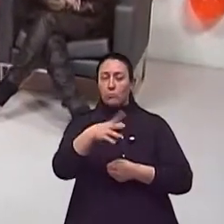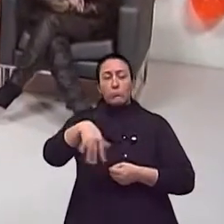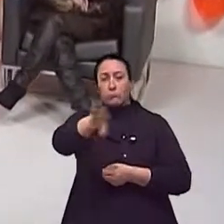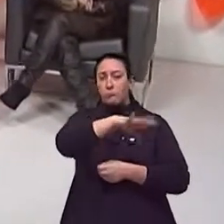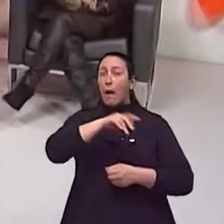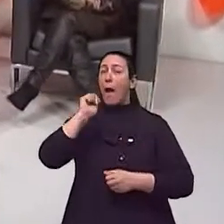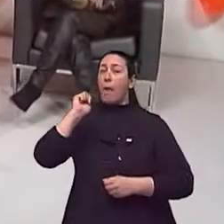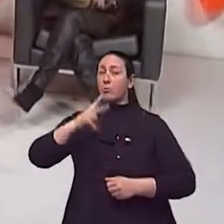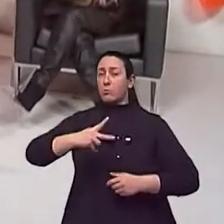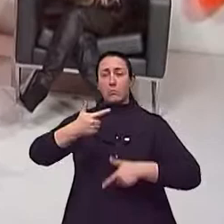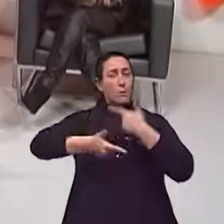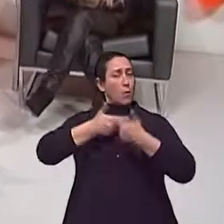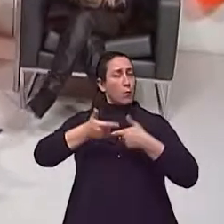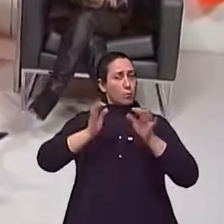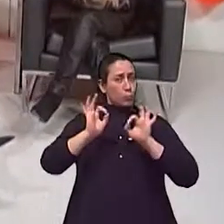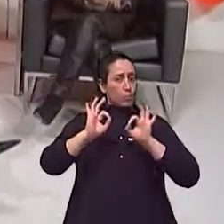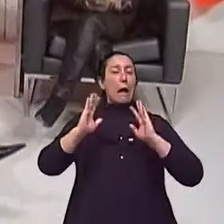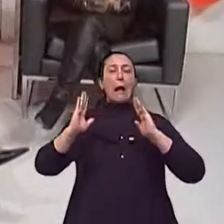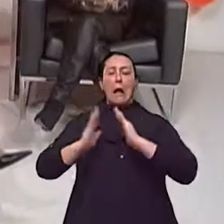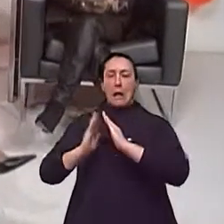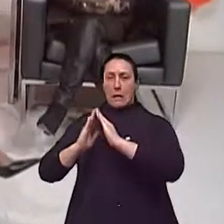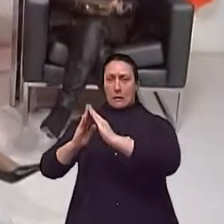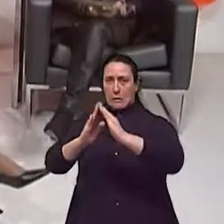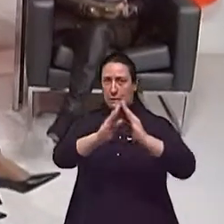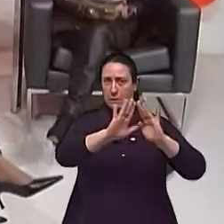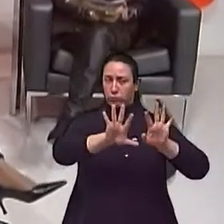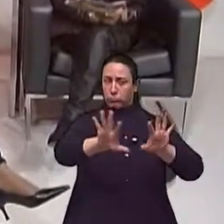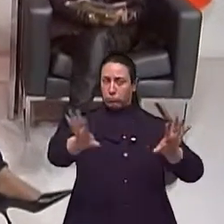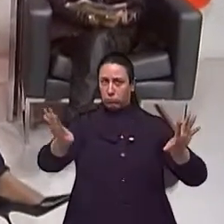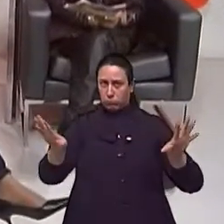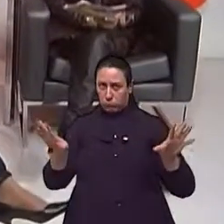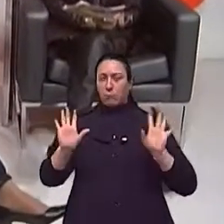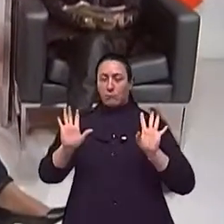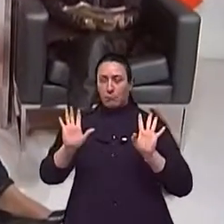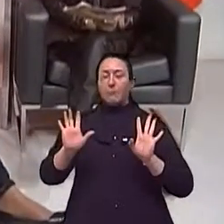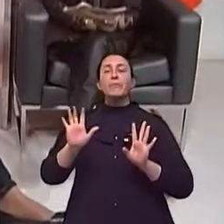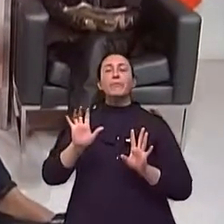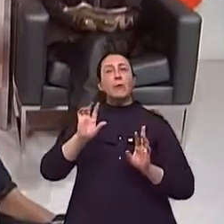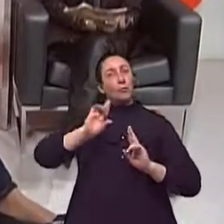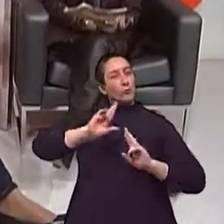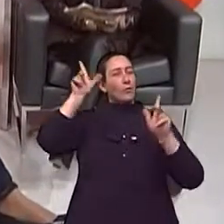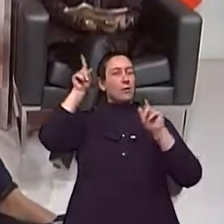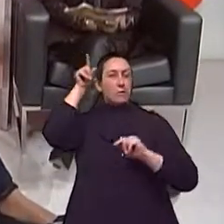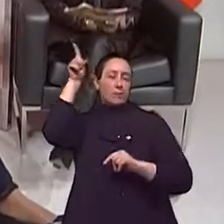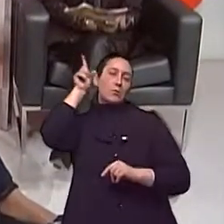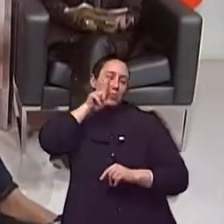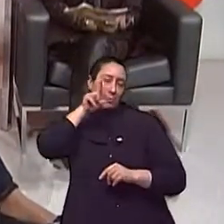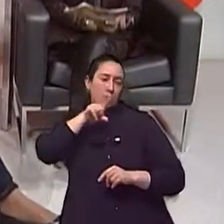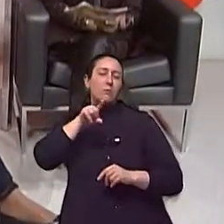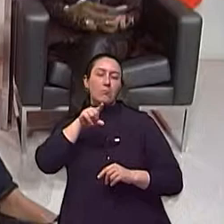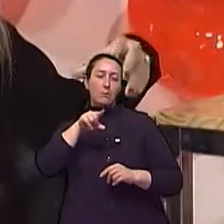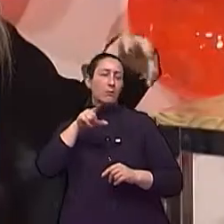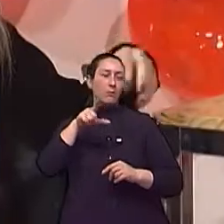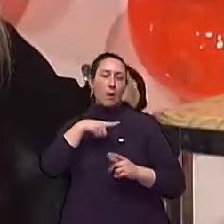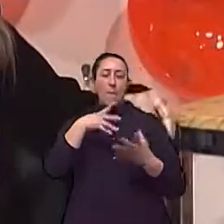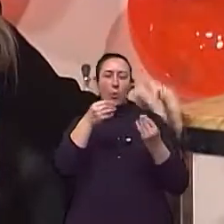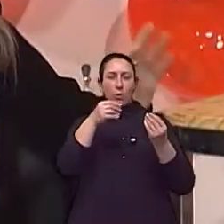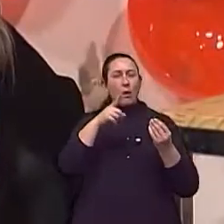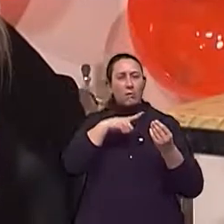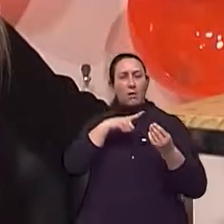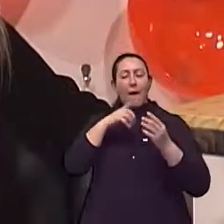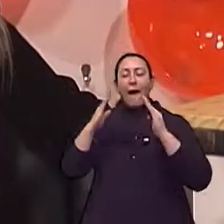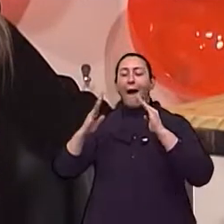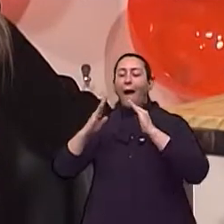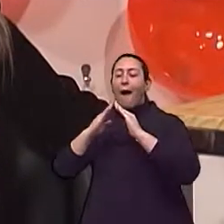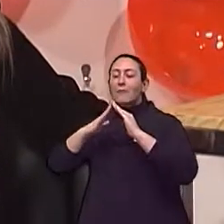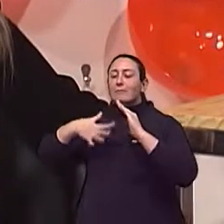trabalhando Uhum que moram nas suas casas ok Porque lá eles T uma situação diferente de morarem também em nursing Homes em casas